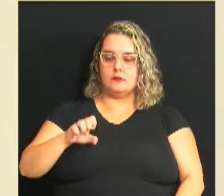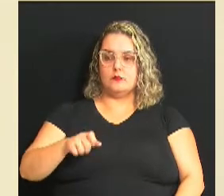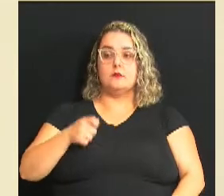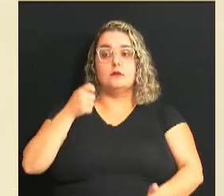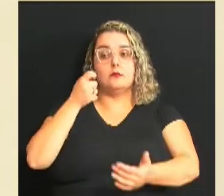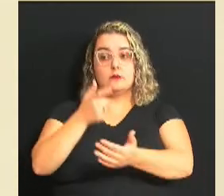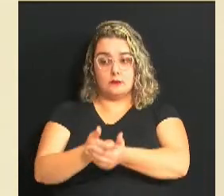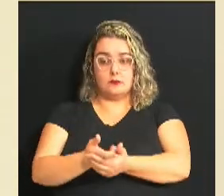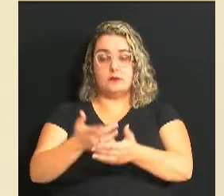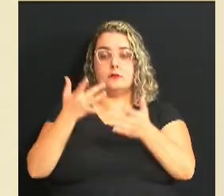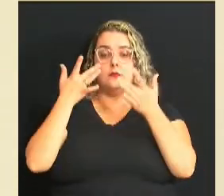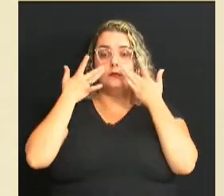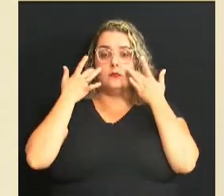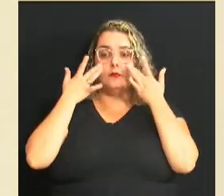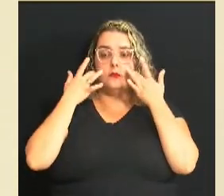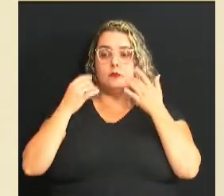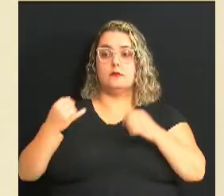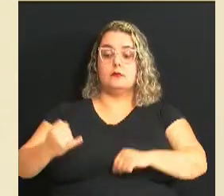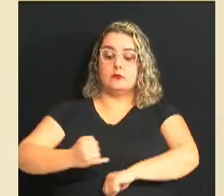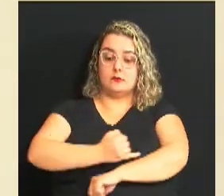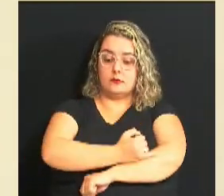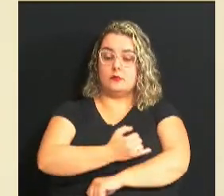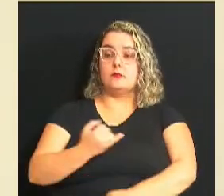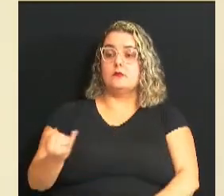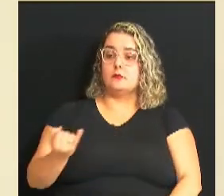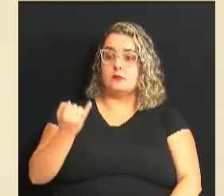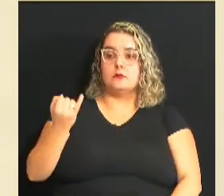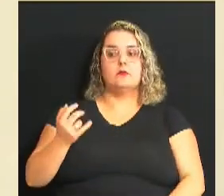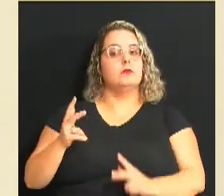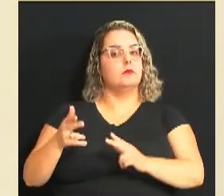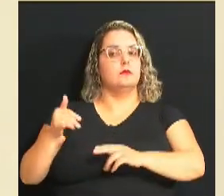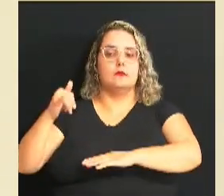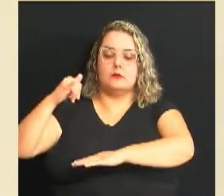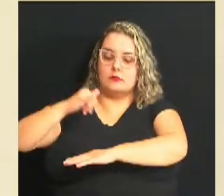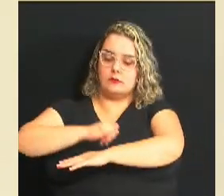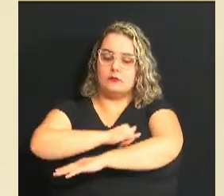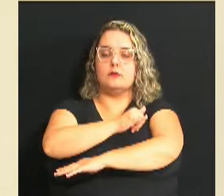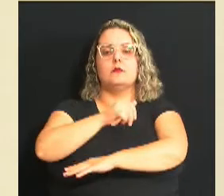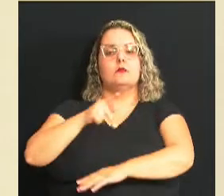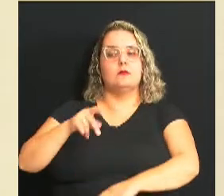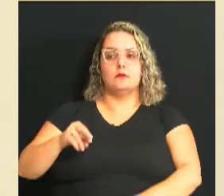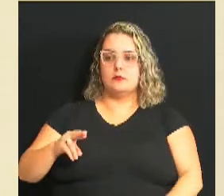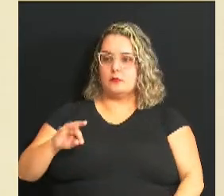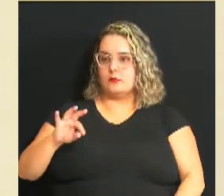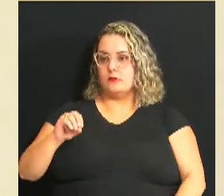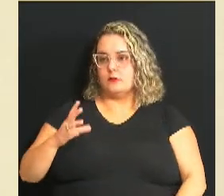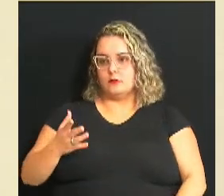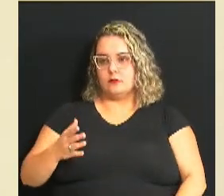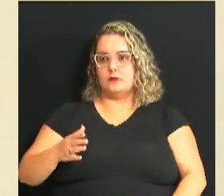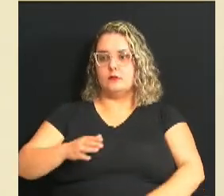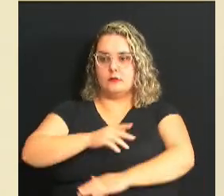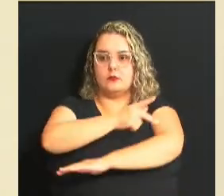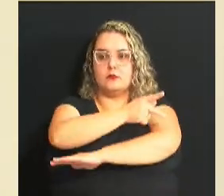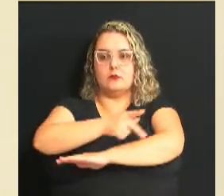porque ele é uma infraestrutura tão importante quanto um aeroporto, um porto ou mesmo uma rua asfaltada.